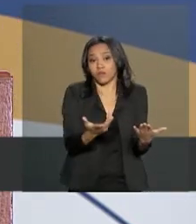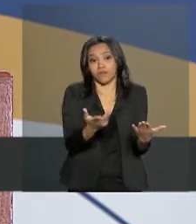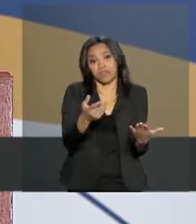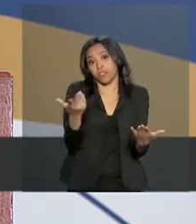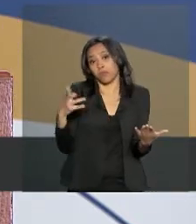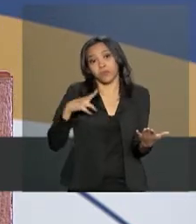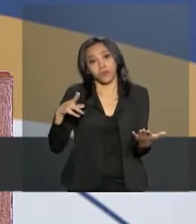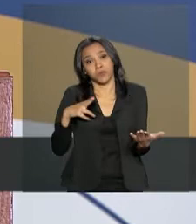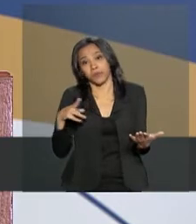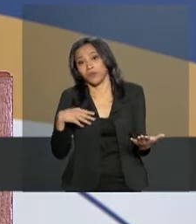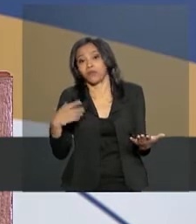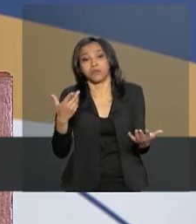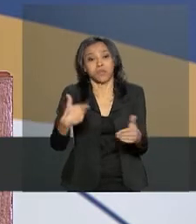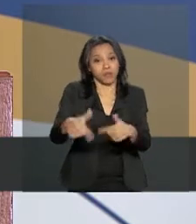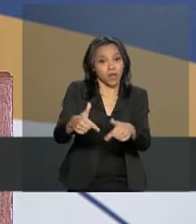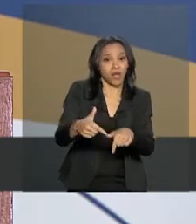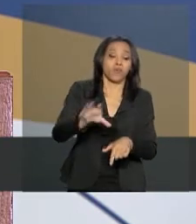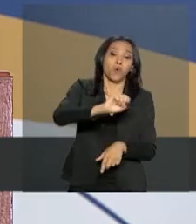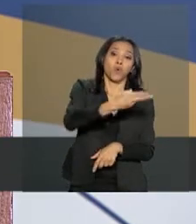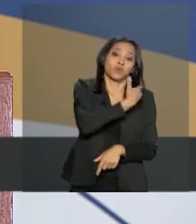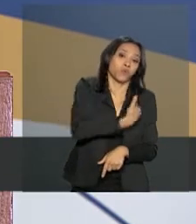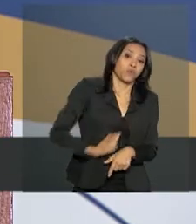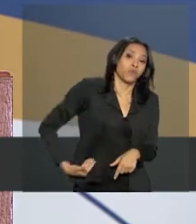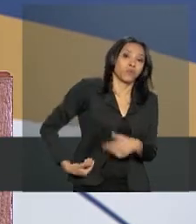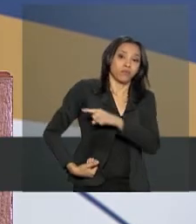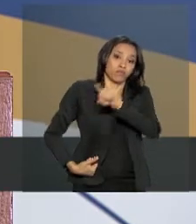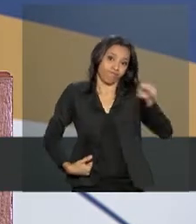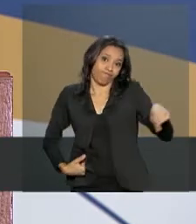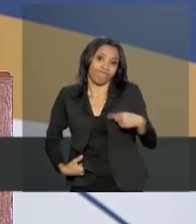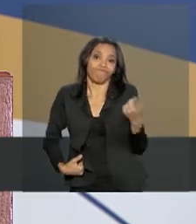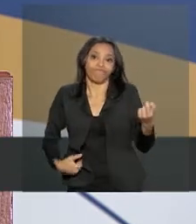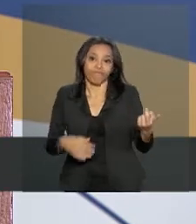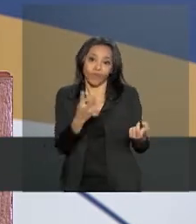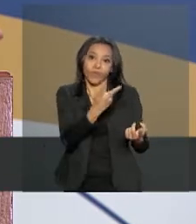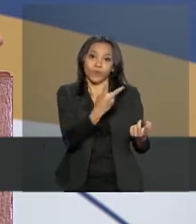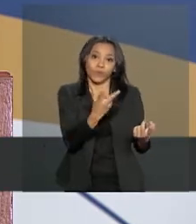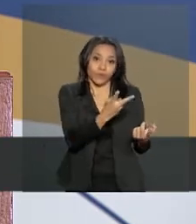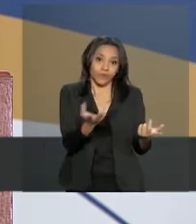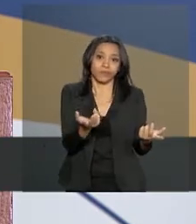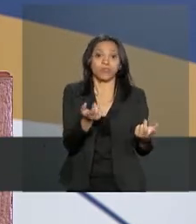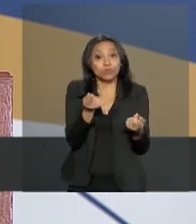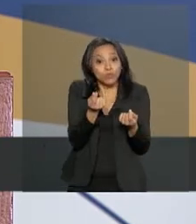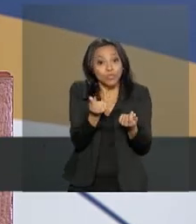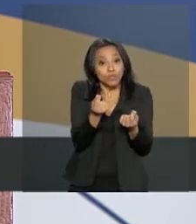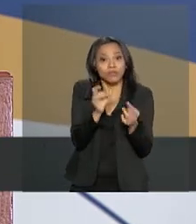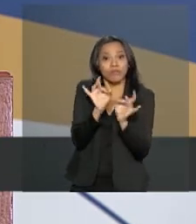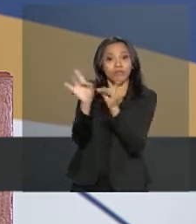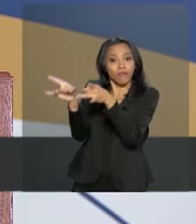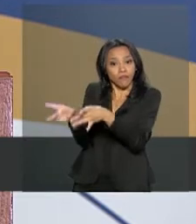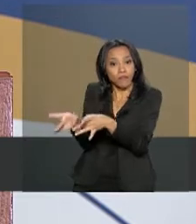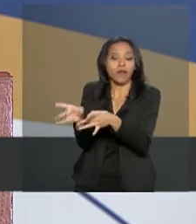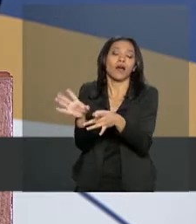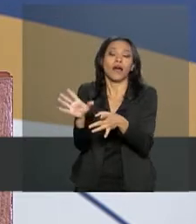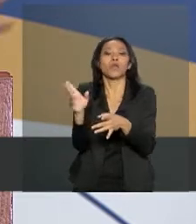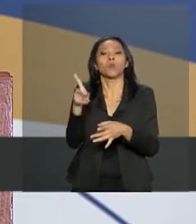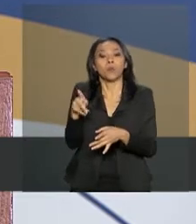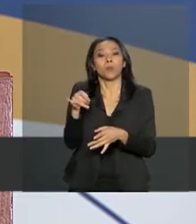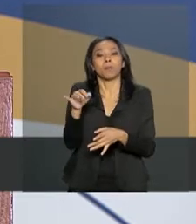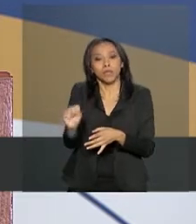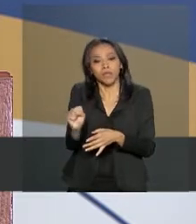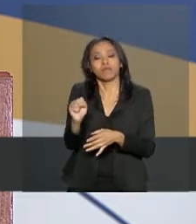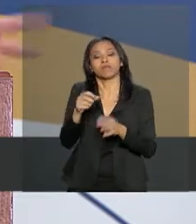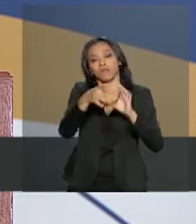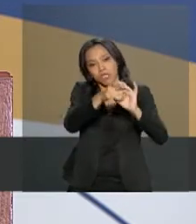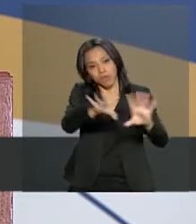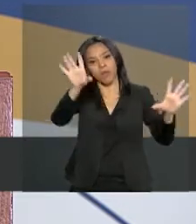seja para os trabalhadores da iniciativa é pública nós liberamos o pis/pasep portanto dinheiro estava lá há muito tempo